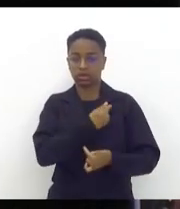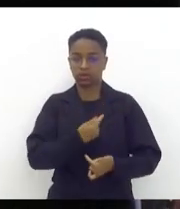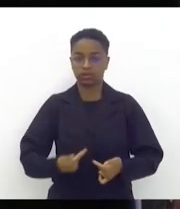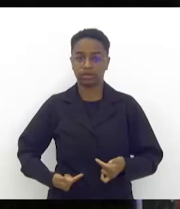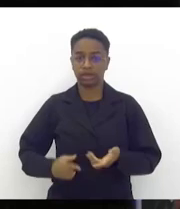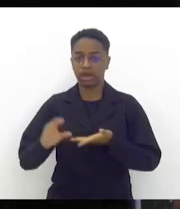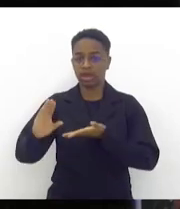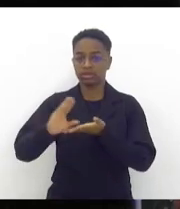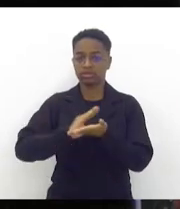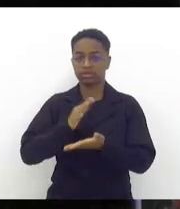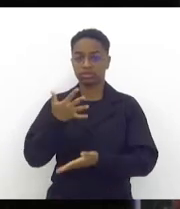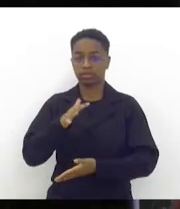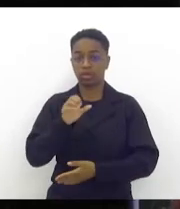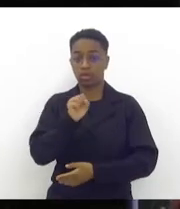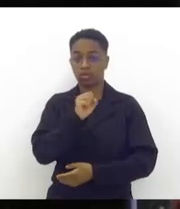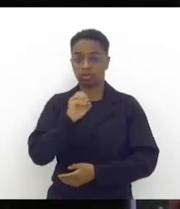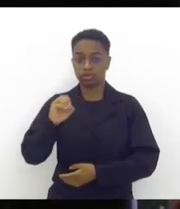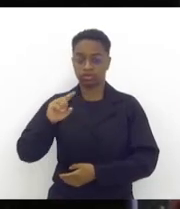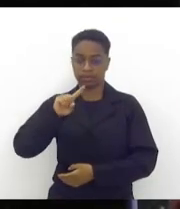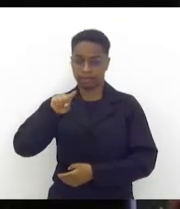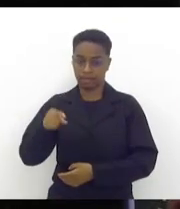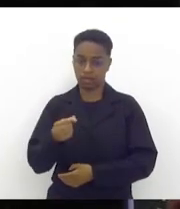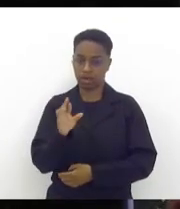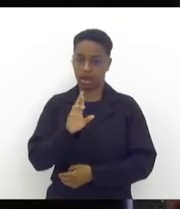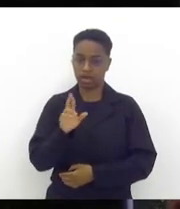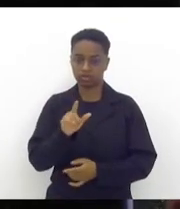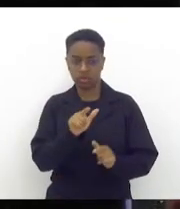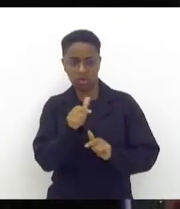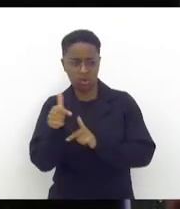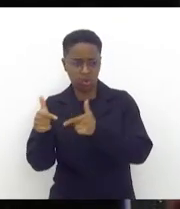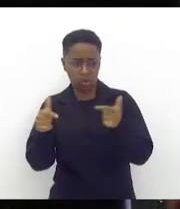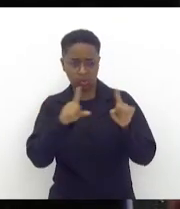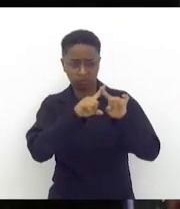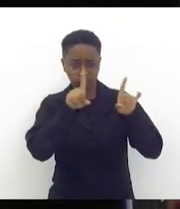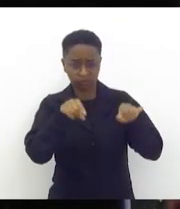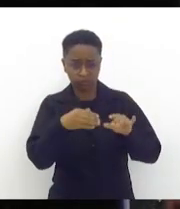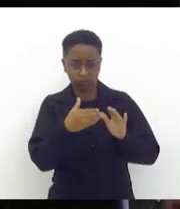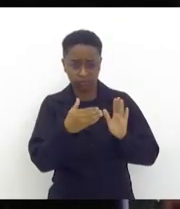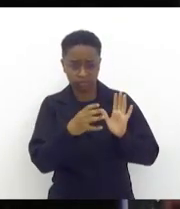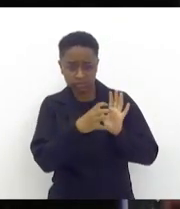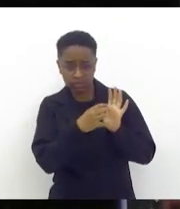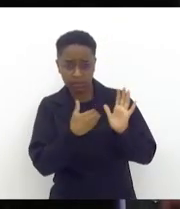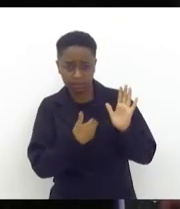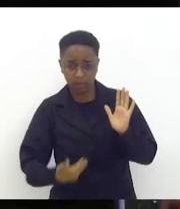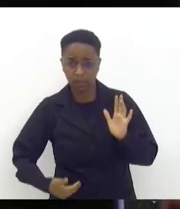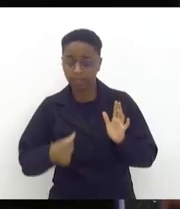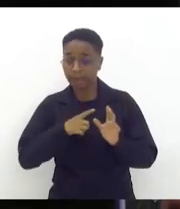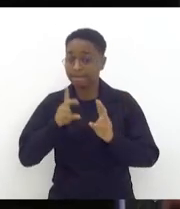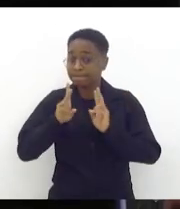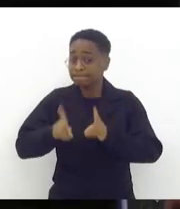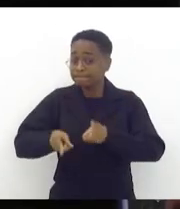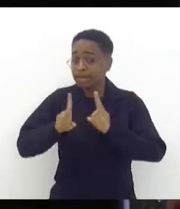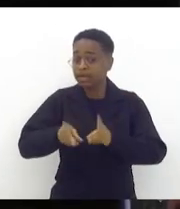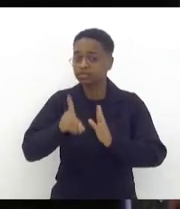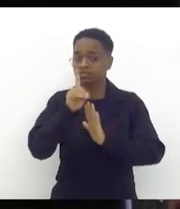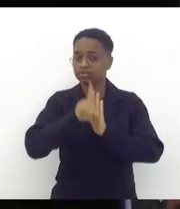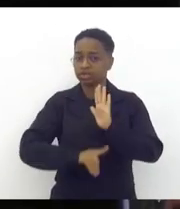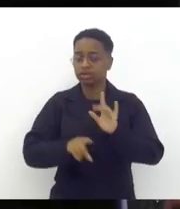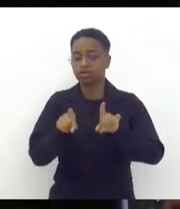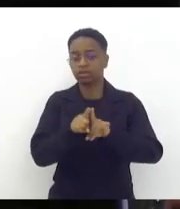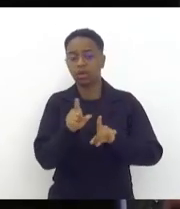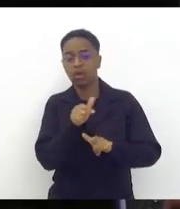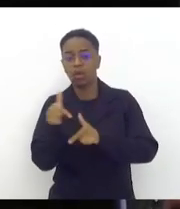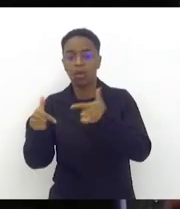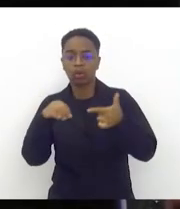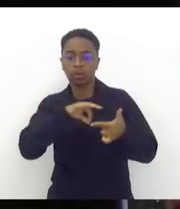de R$800 mil. Os outros servidores públicos que têm o mesmo direito, os outros policiais civis que